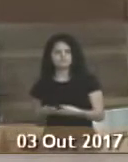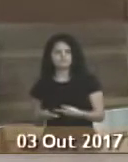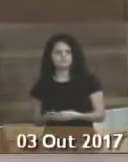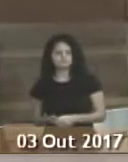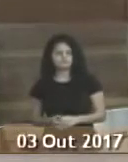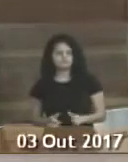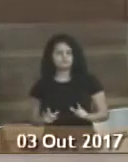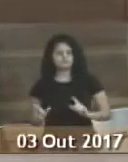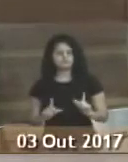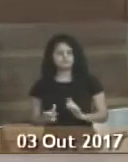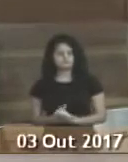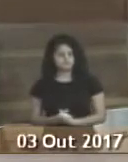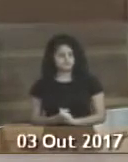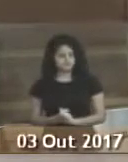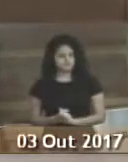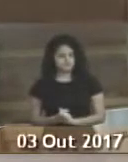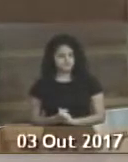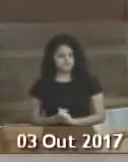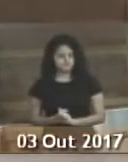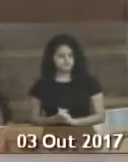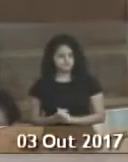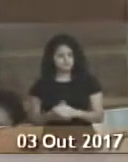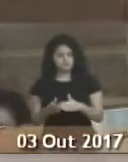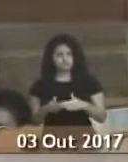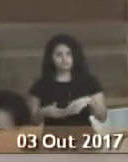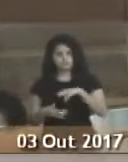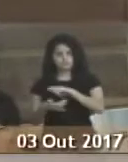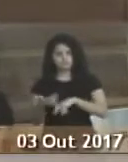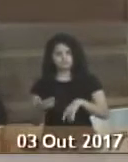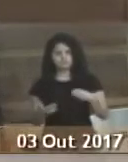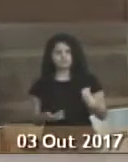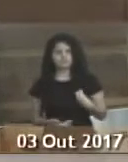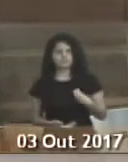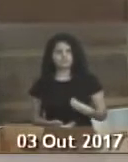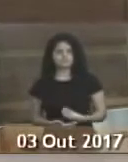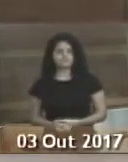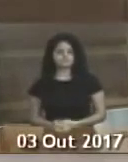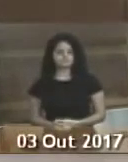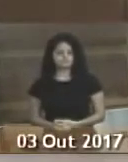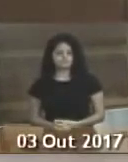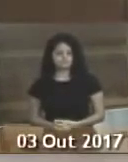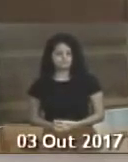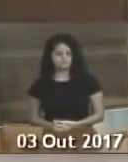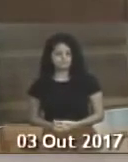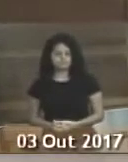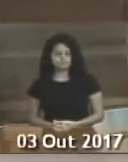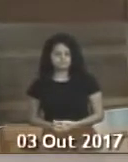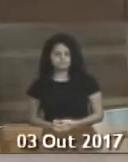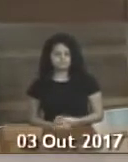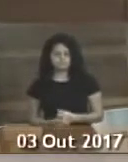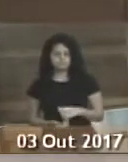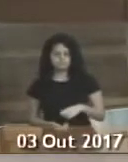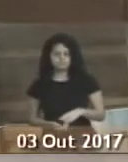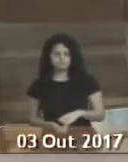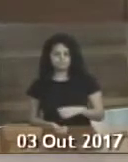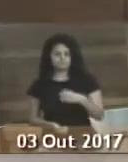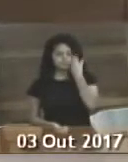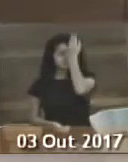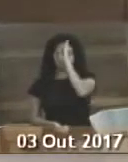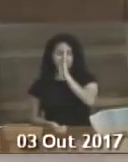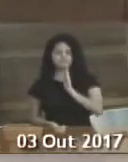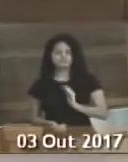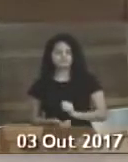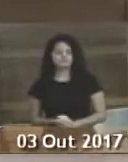solicitou à primeira secretaria ad hoc que procedesse à leitura da lista de presença, constando os seguintes vereadores: Cristiane Brasil da Silva, a Titi